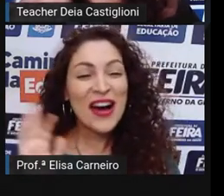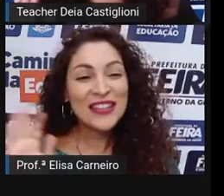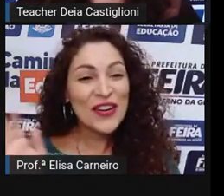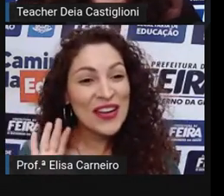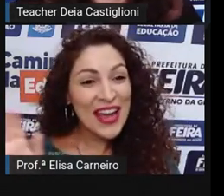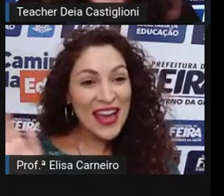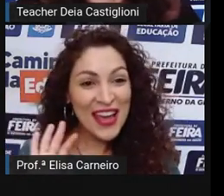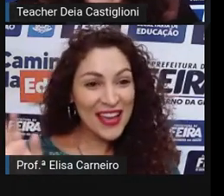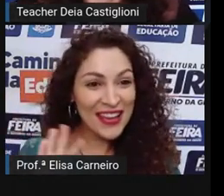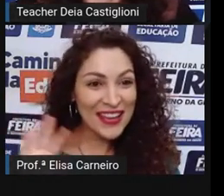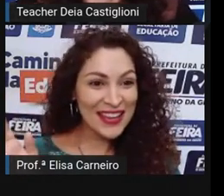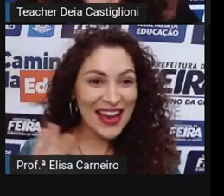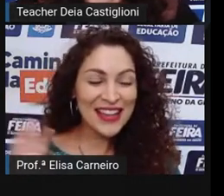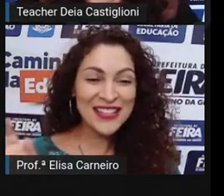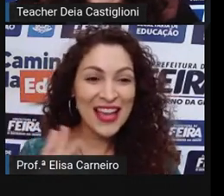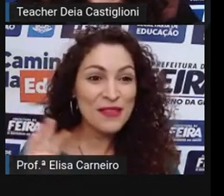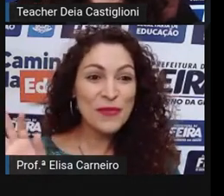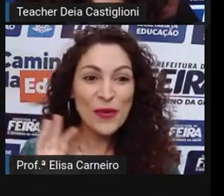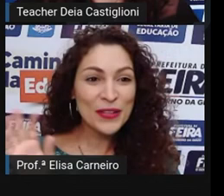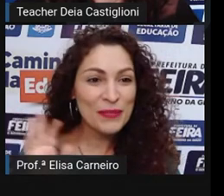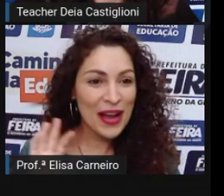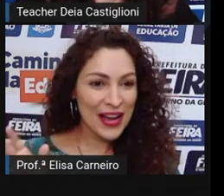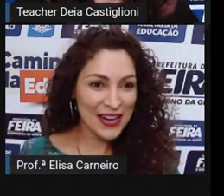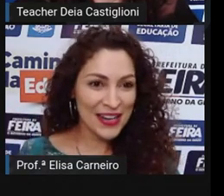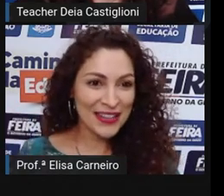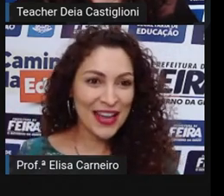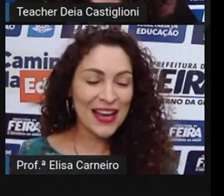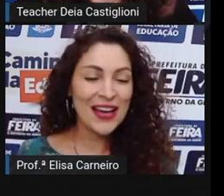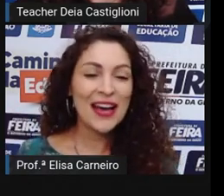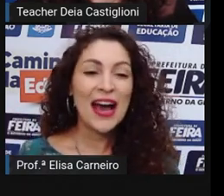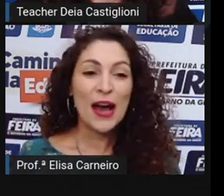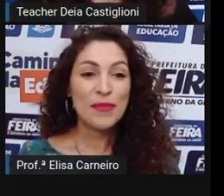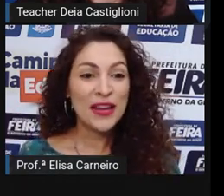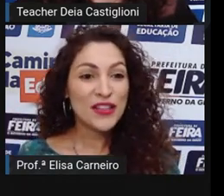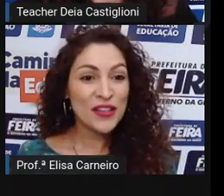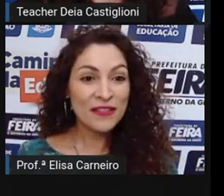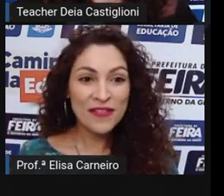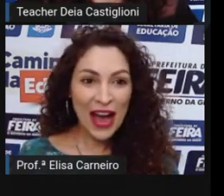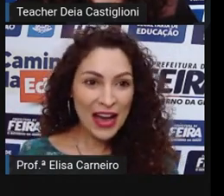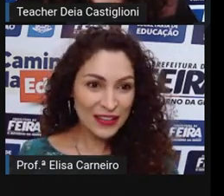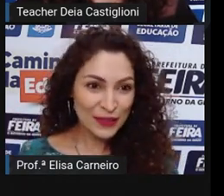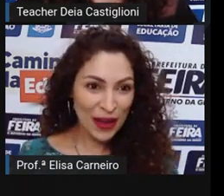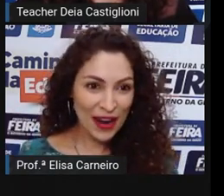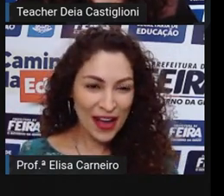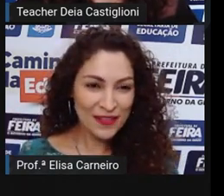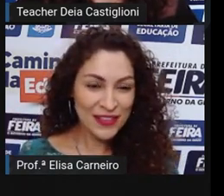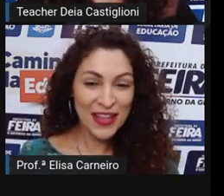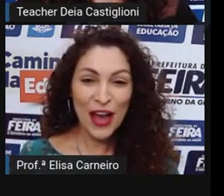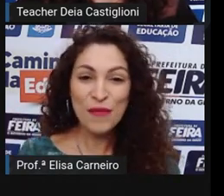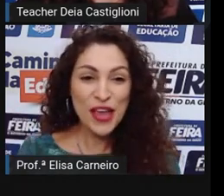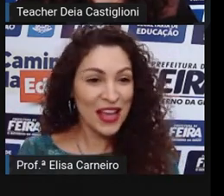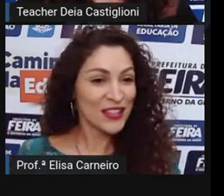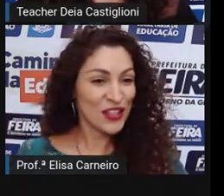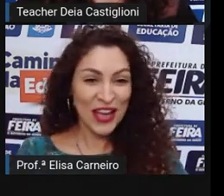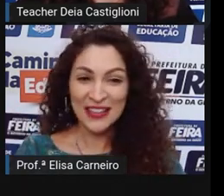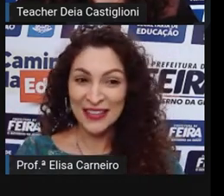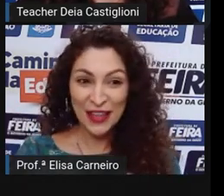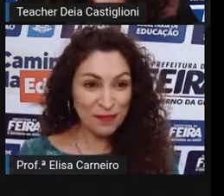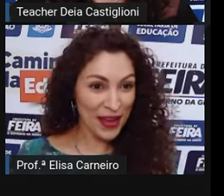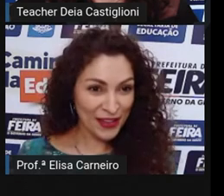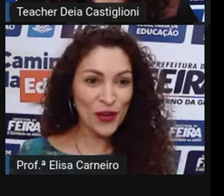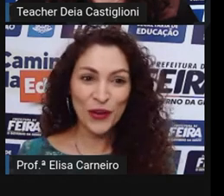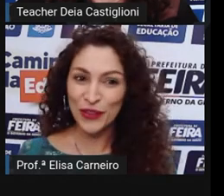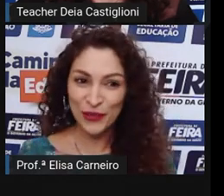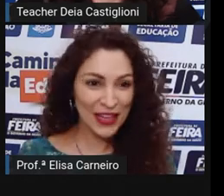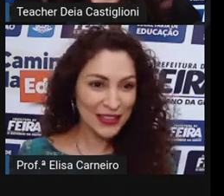Eu adorei! Achei muito bacana. Aprendi várias palavras. A meninada de casa